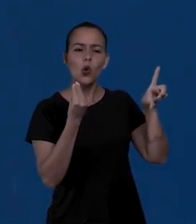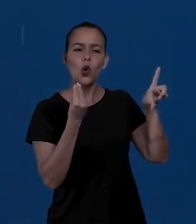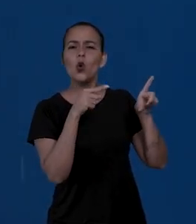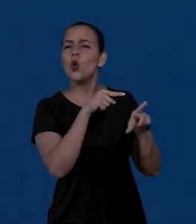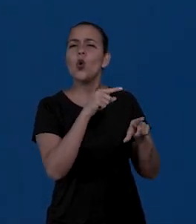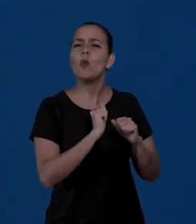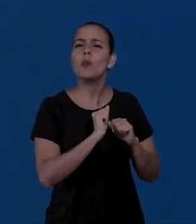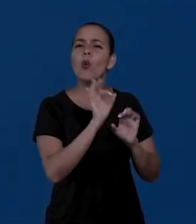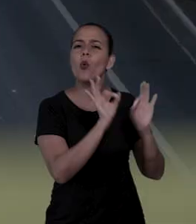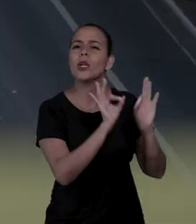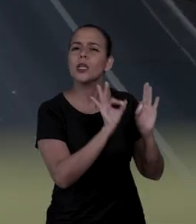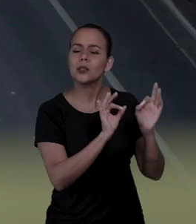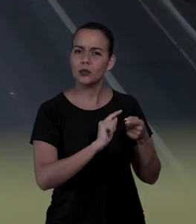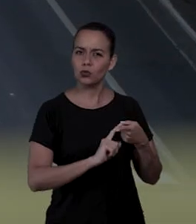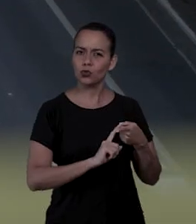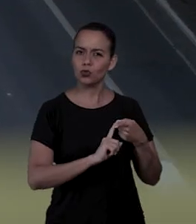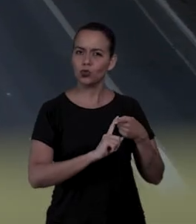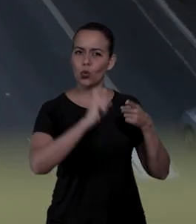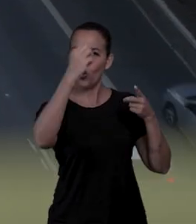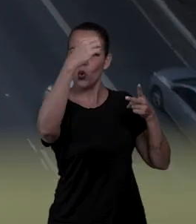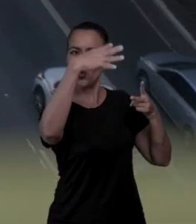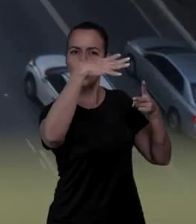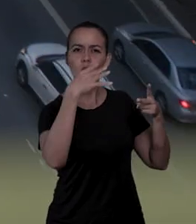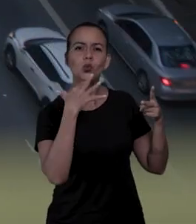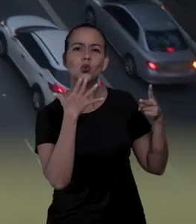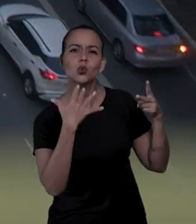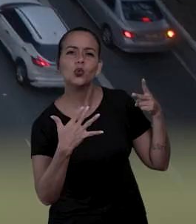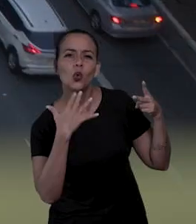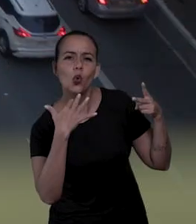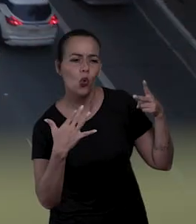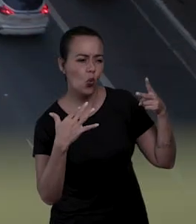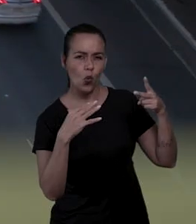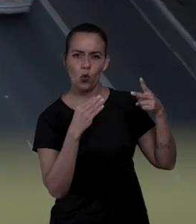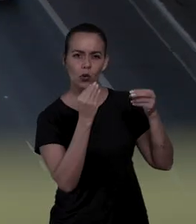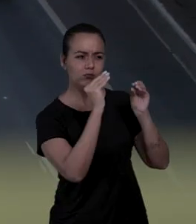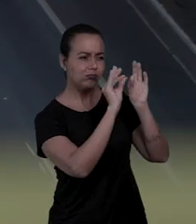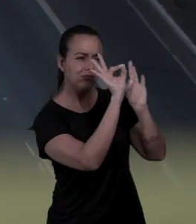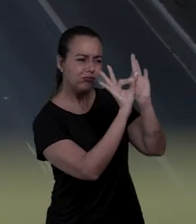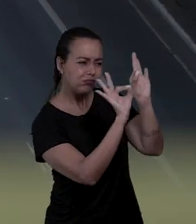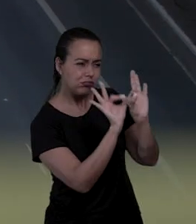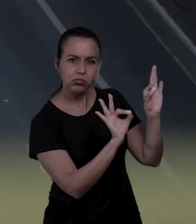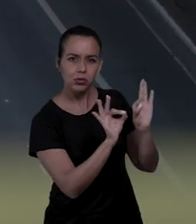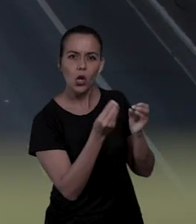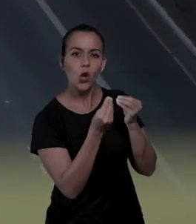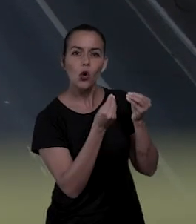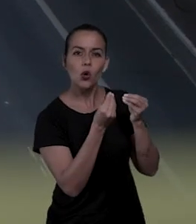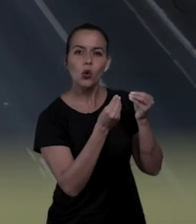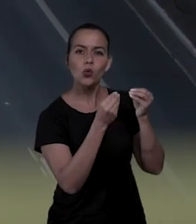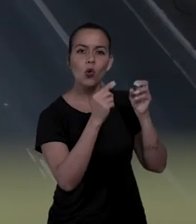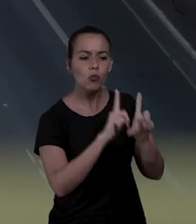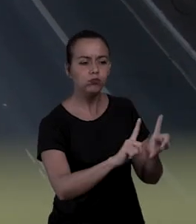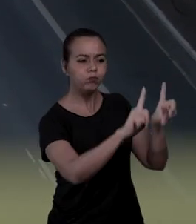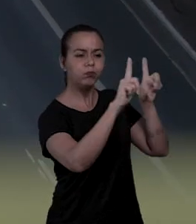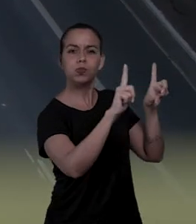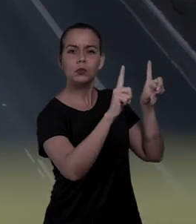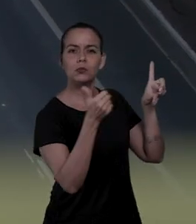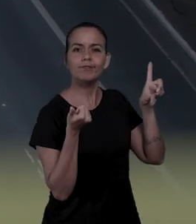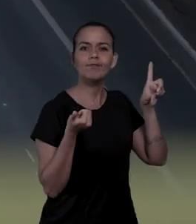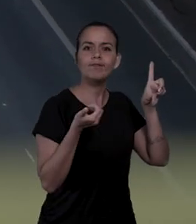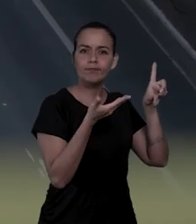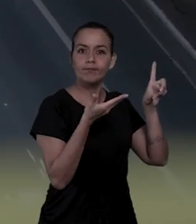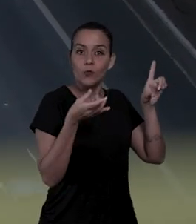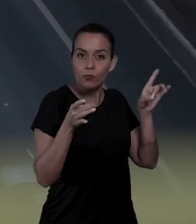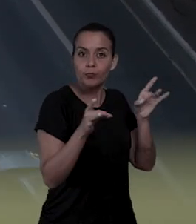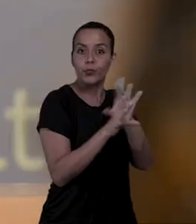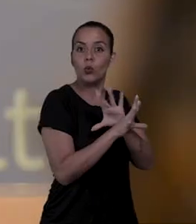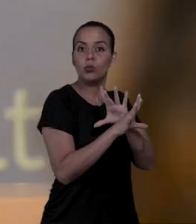dado o arranjo, a cena, a luz, né? Os recuos, toda aquela imagem preparada no sentido